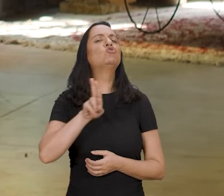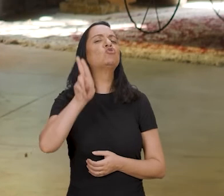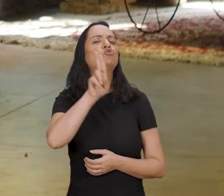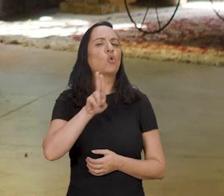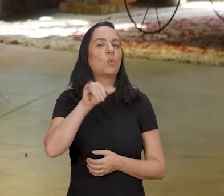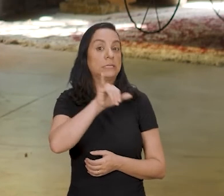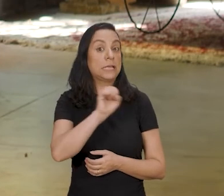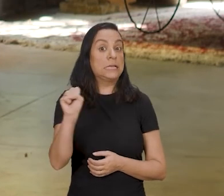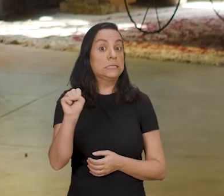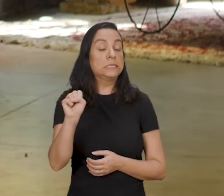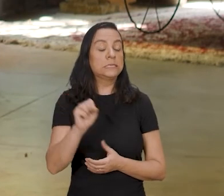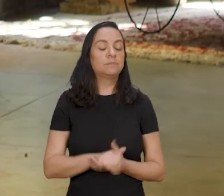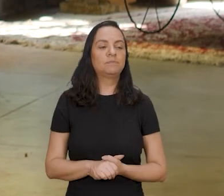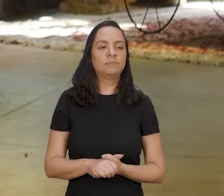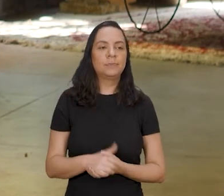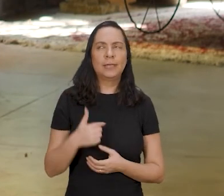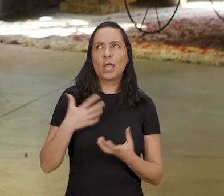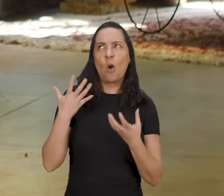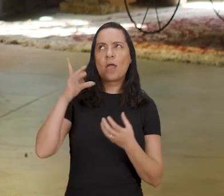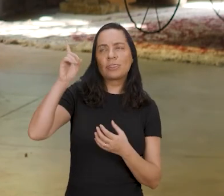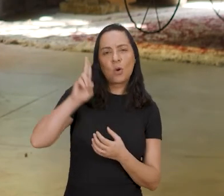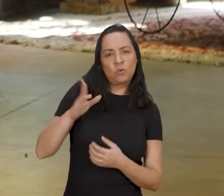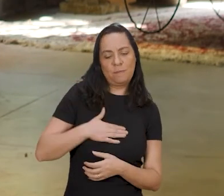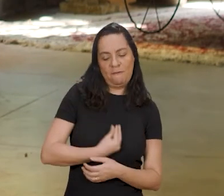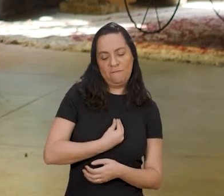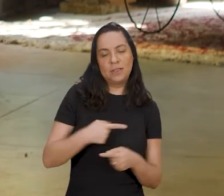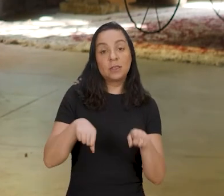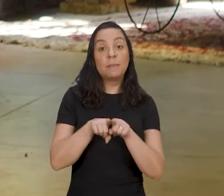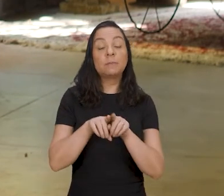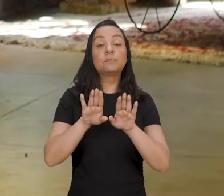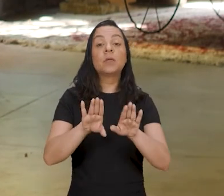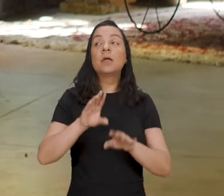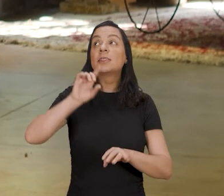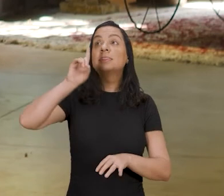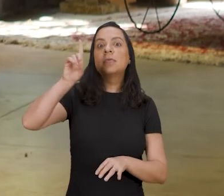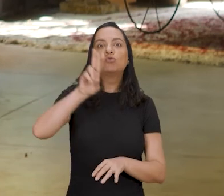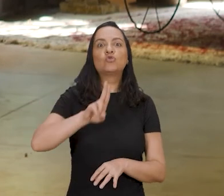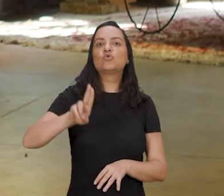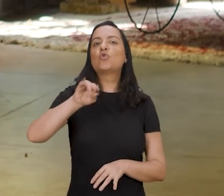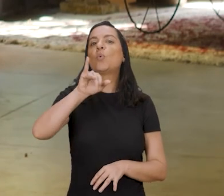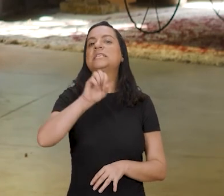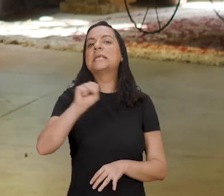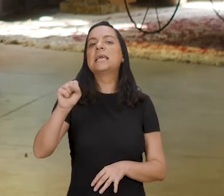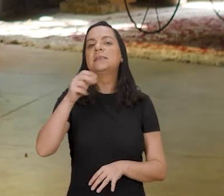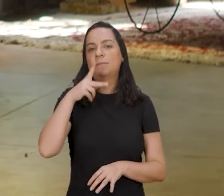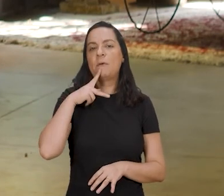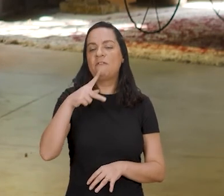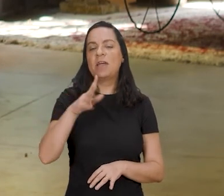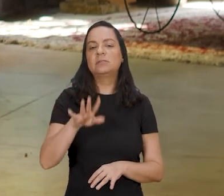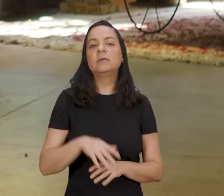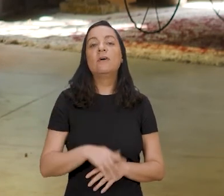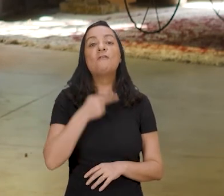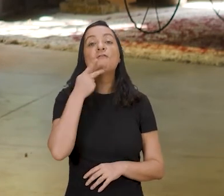profeta Isaías, e espero que ele me use nesse tempo com vocês. Deus usou o profeta Isaías para dizer ao povo que